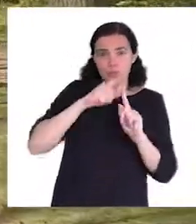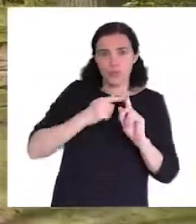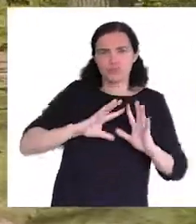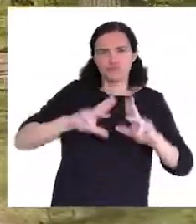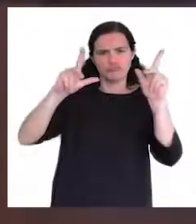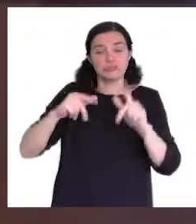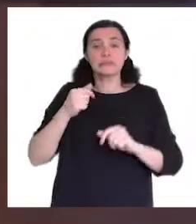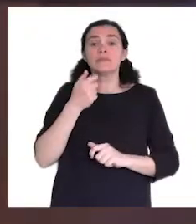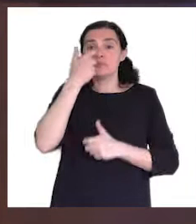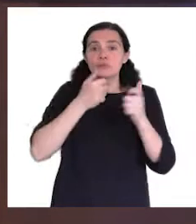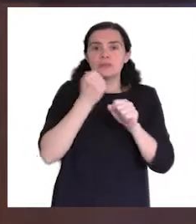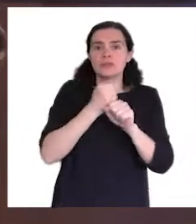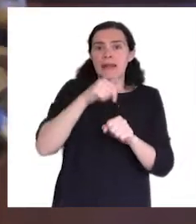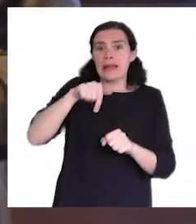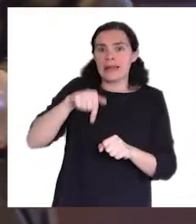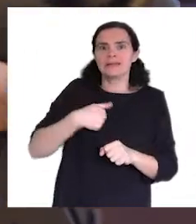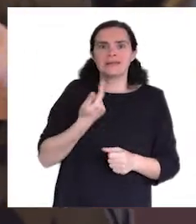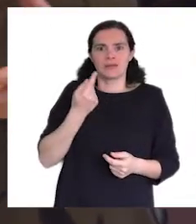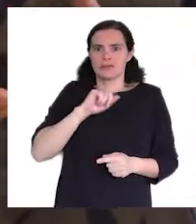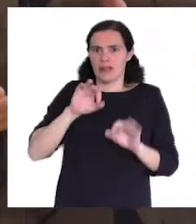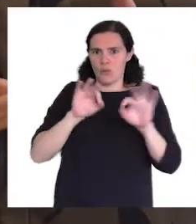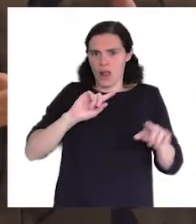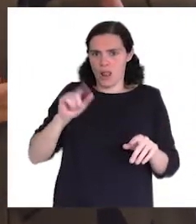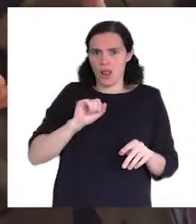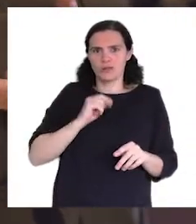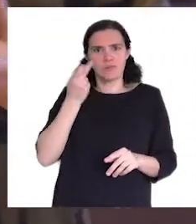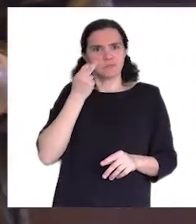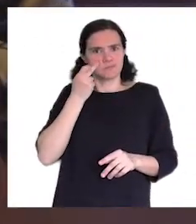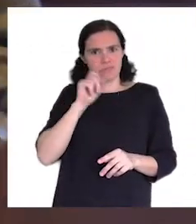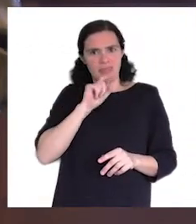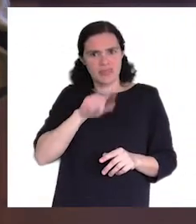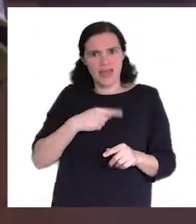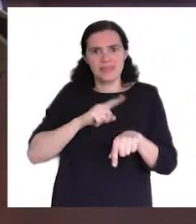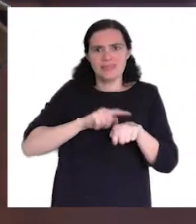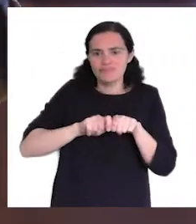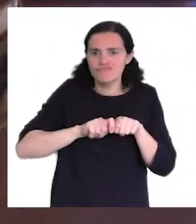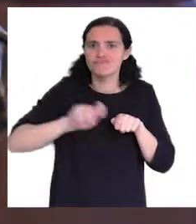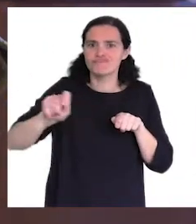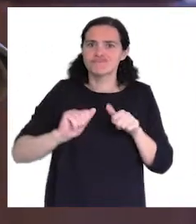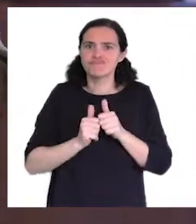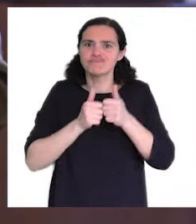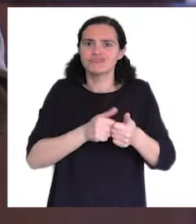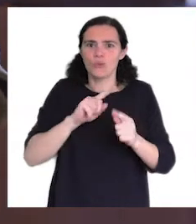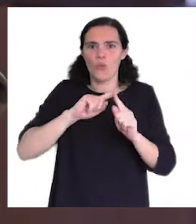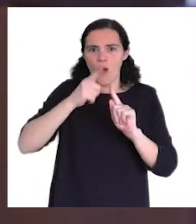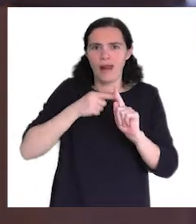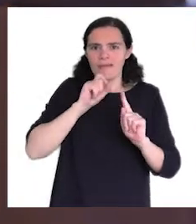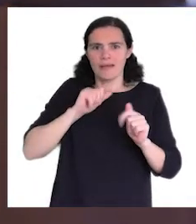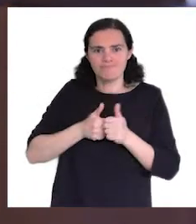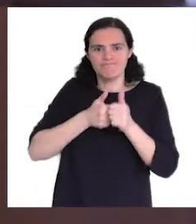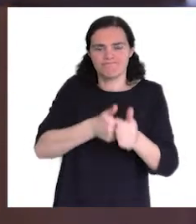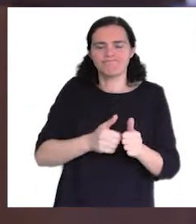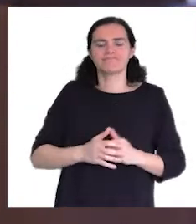estações. Quem trabalha aqui, como nós, temos esse privilégio de podermos acompanhar este time-lapse durante o ano